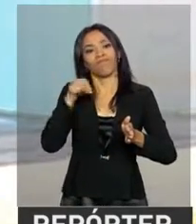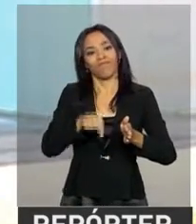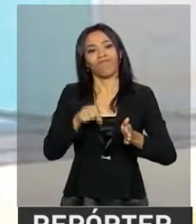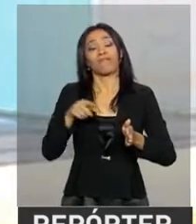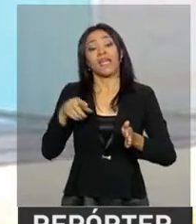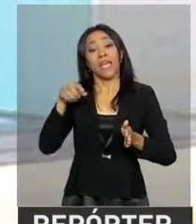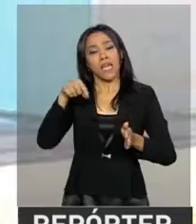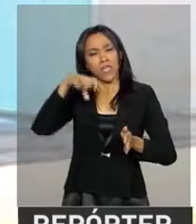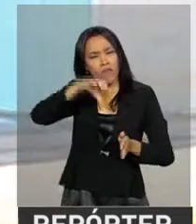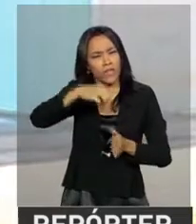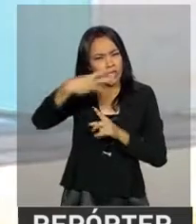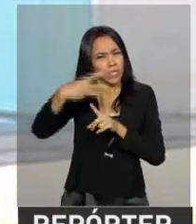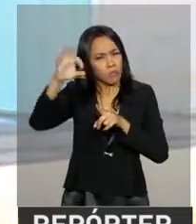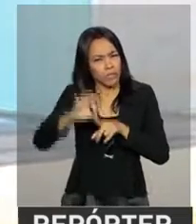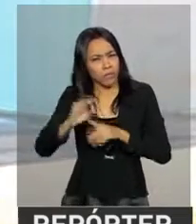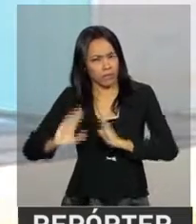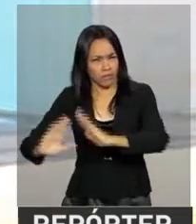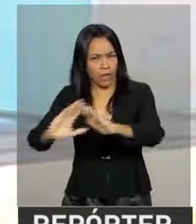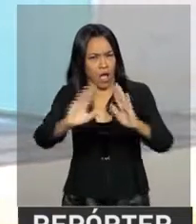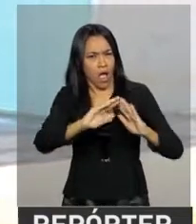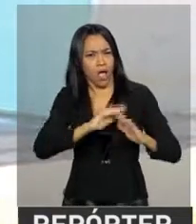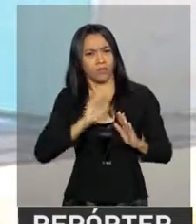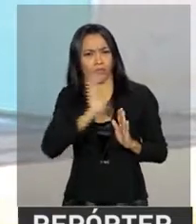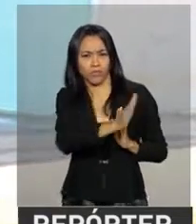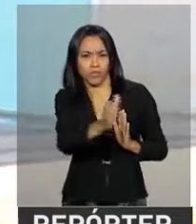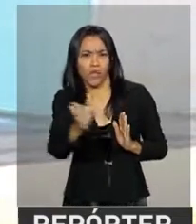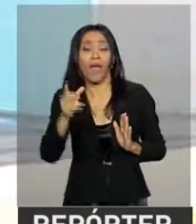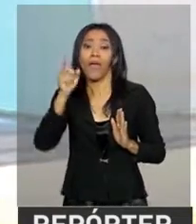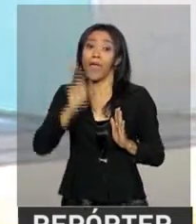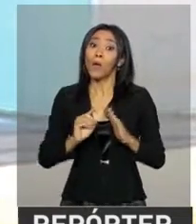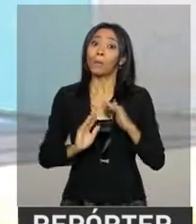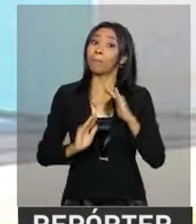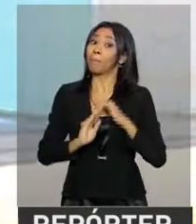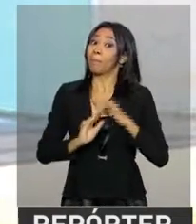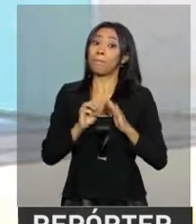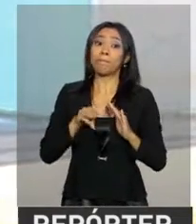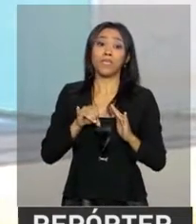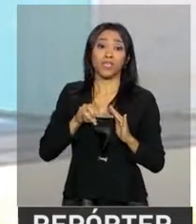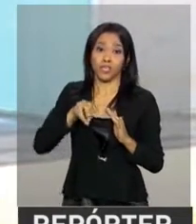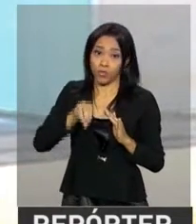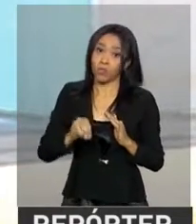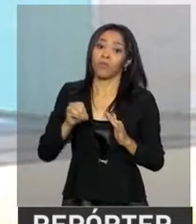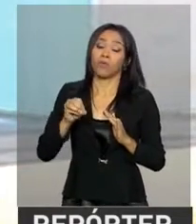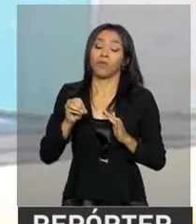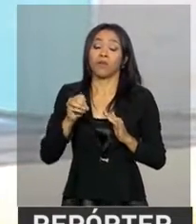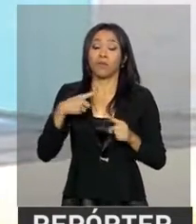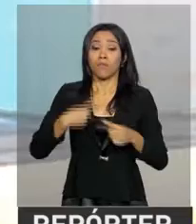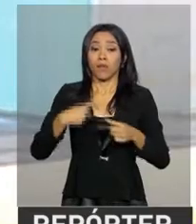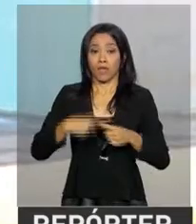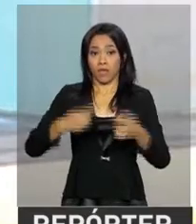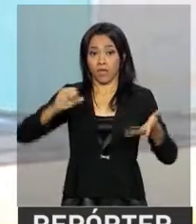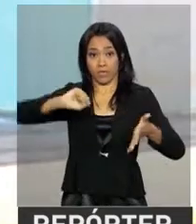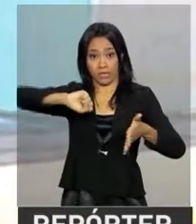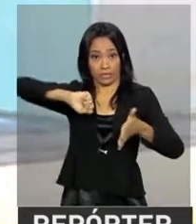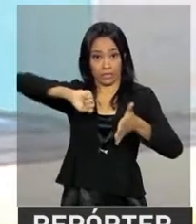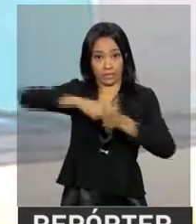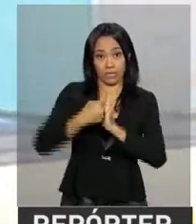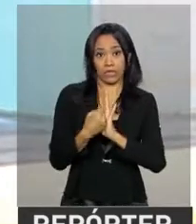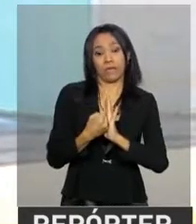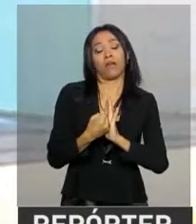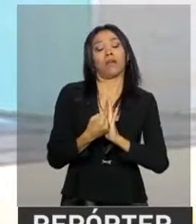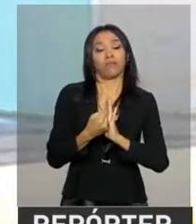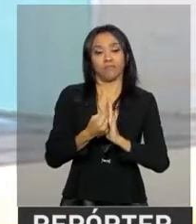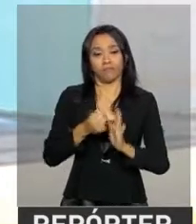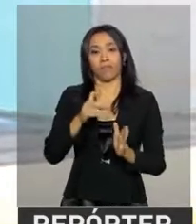de 93% é o percentual mínimo exigido para que o sinal analógico seja desligado